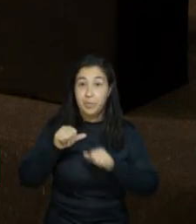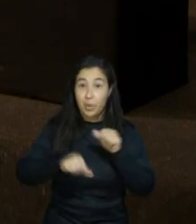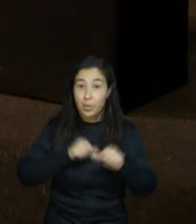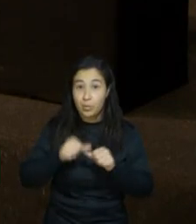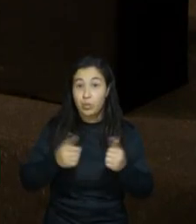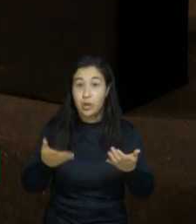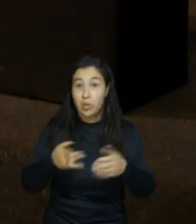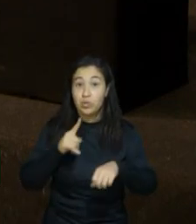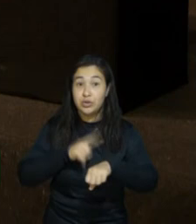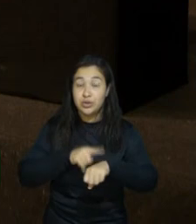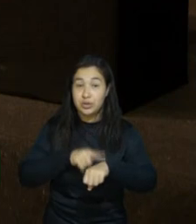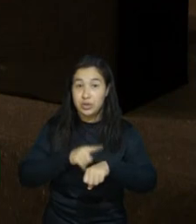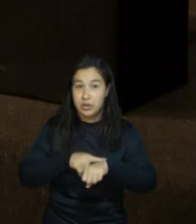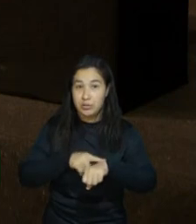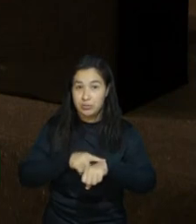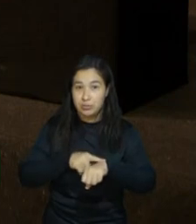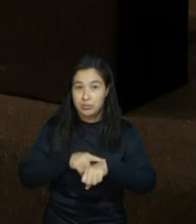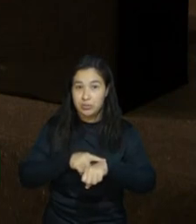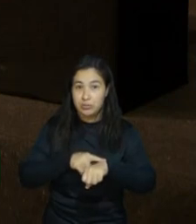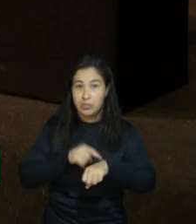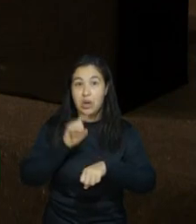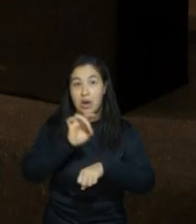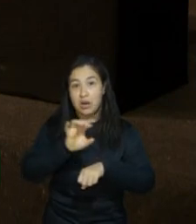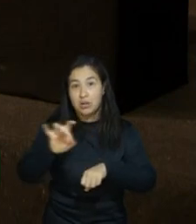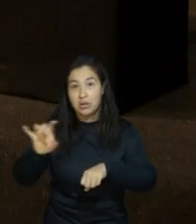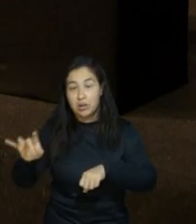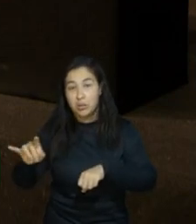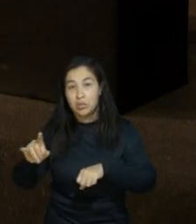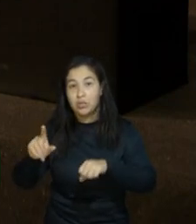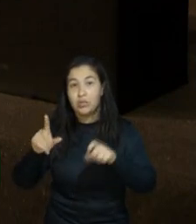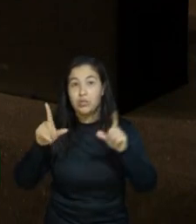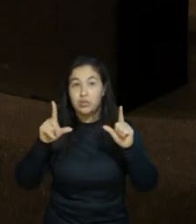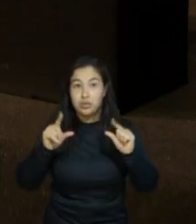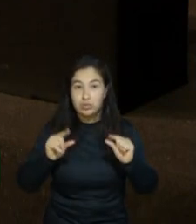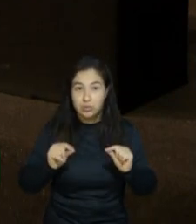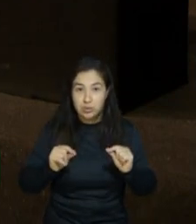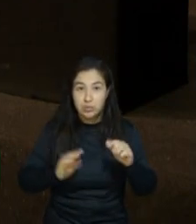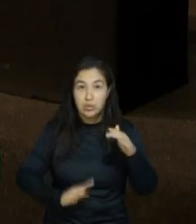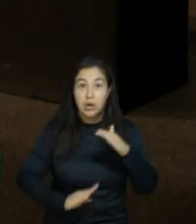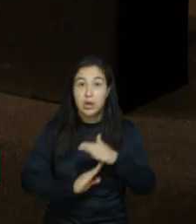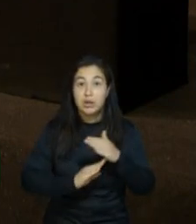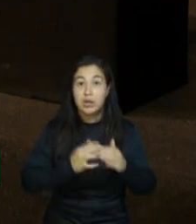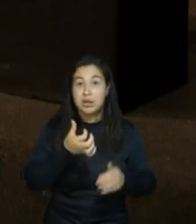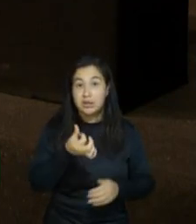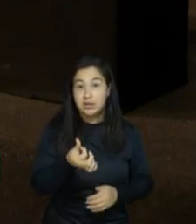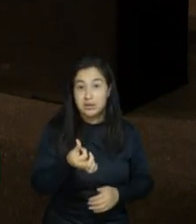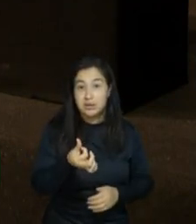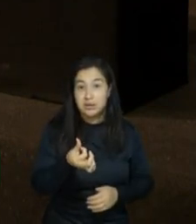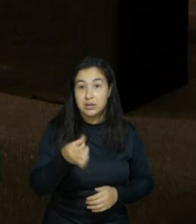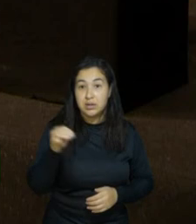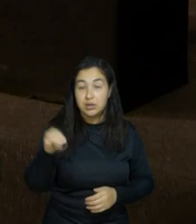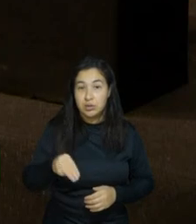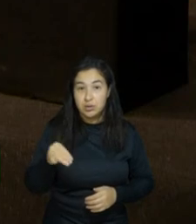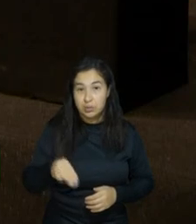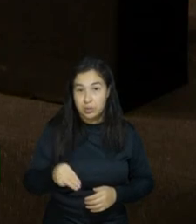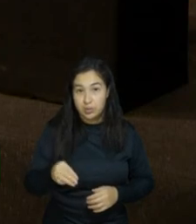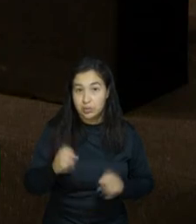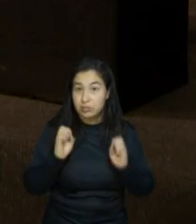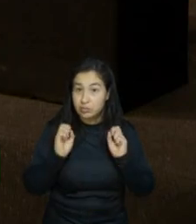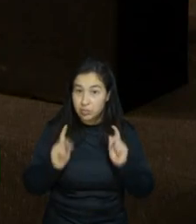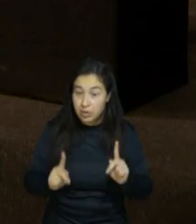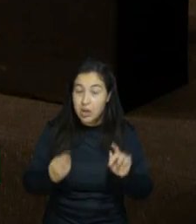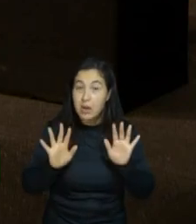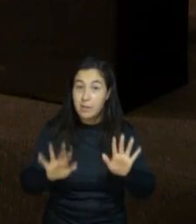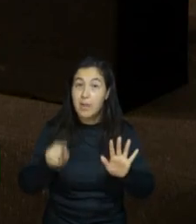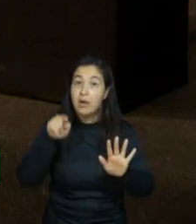o tempo de fala de todas as entidades. Nós vamos dar o tempo de até 6 minutos por entidade, mas Vossa Excelência